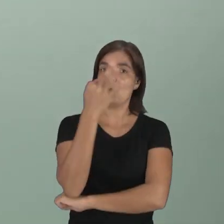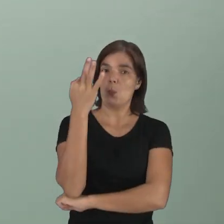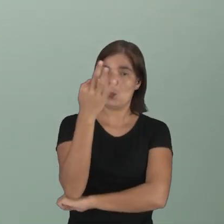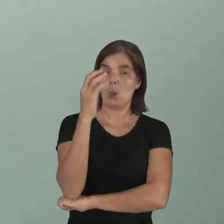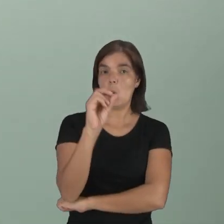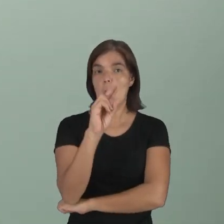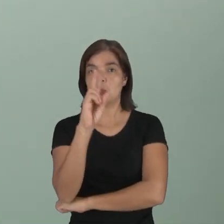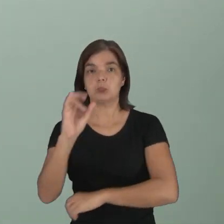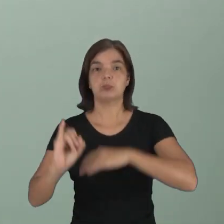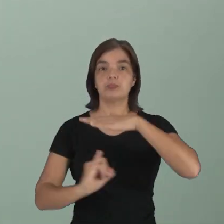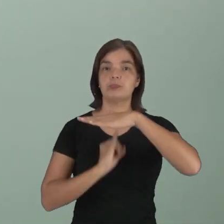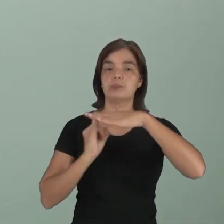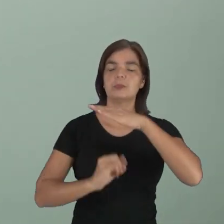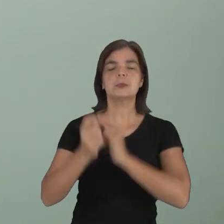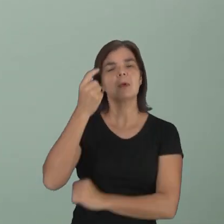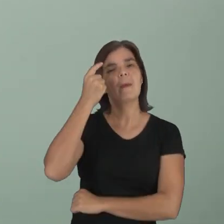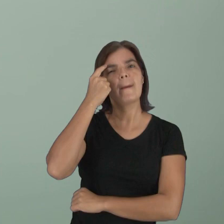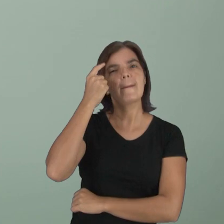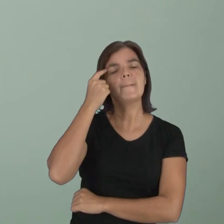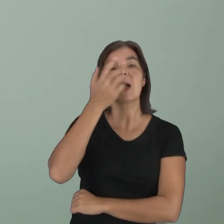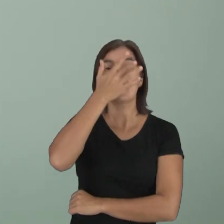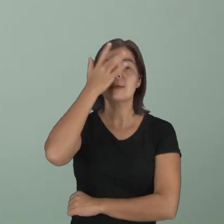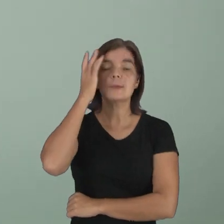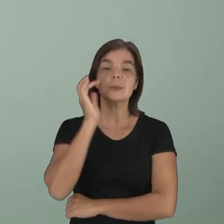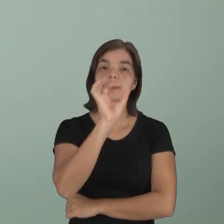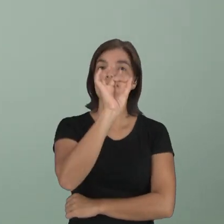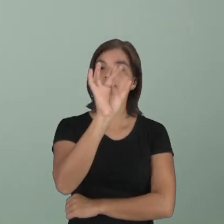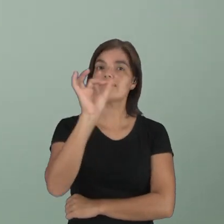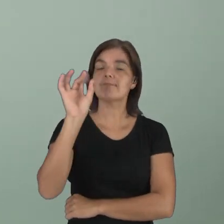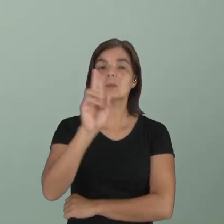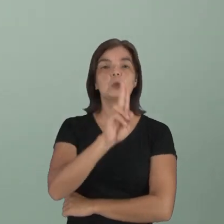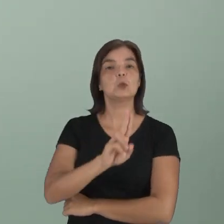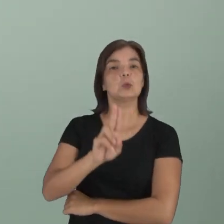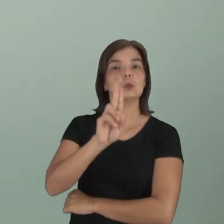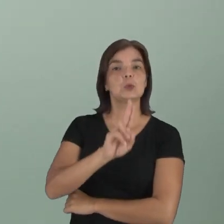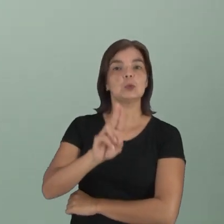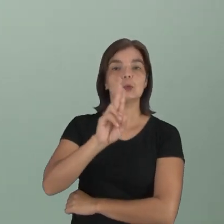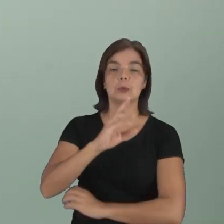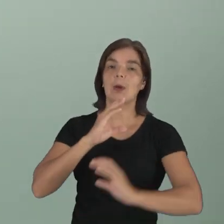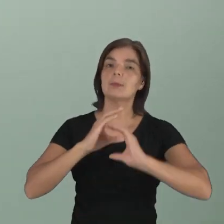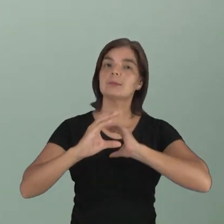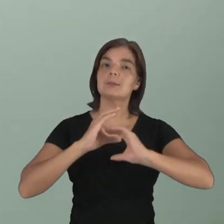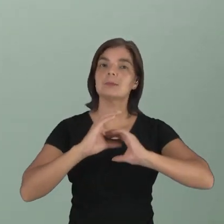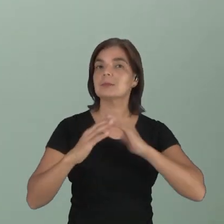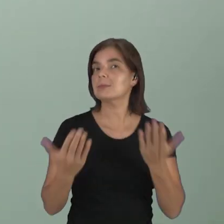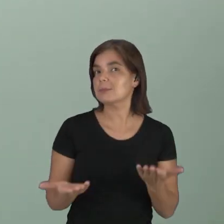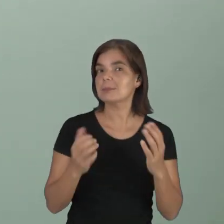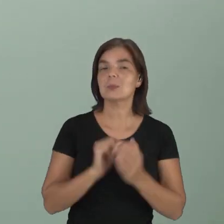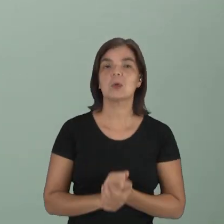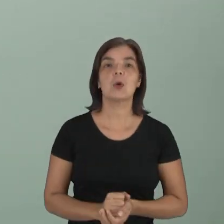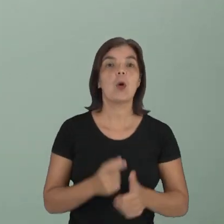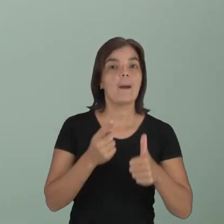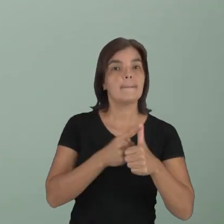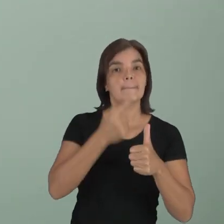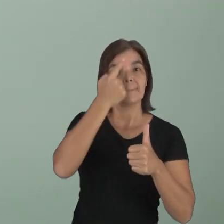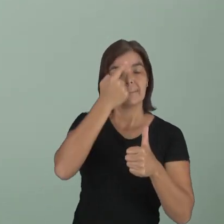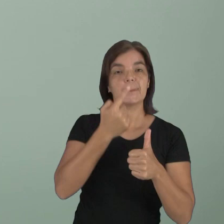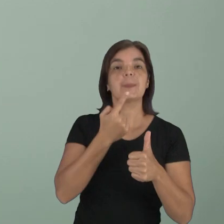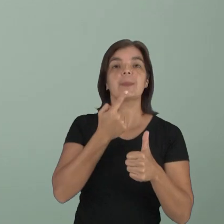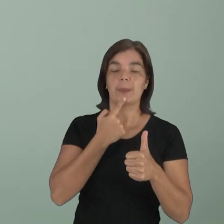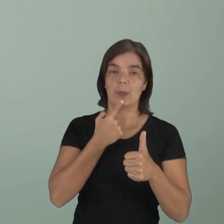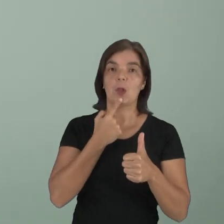e informal, você imagina que as pessoas de cada cena estão utilizando para se comunicar? Como na primeira